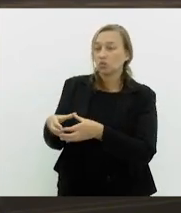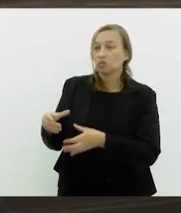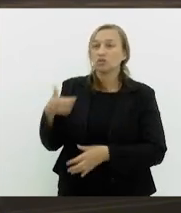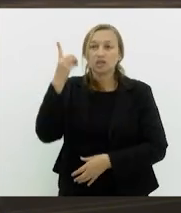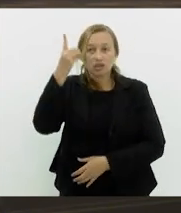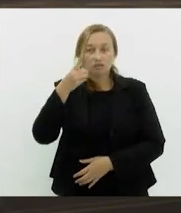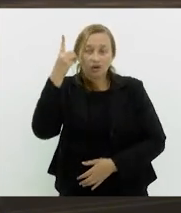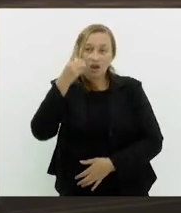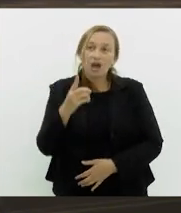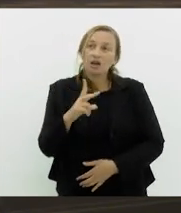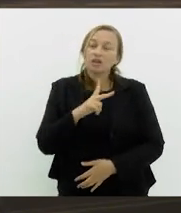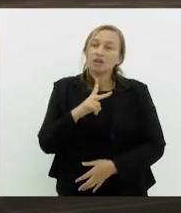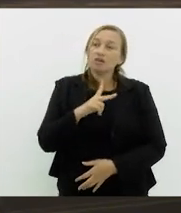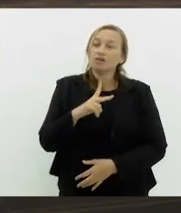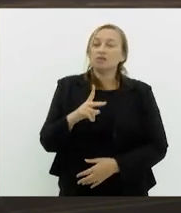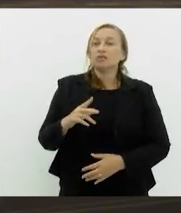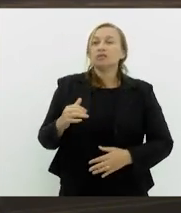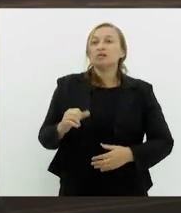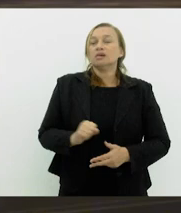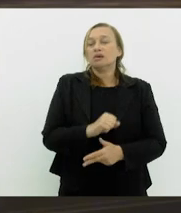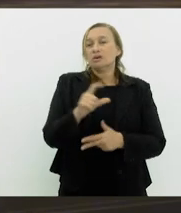desse encontro, para que nós